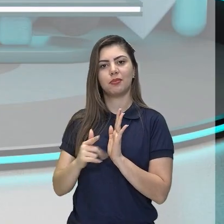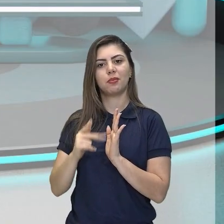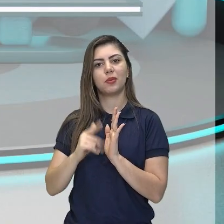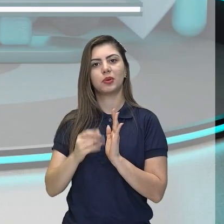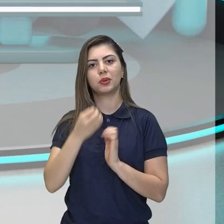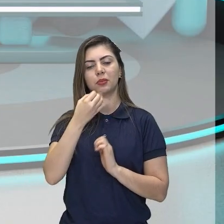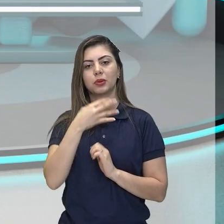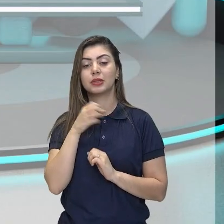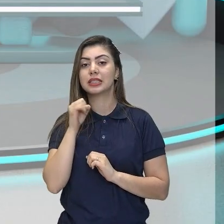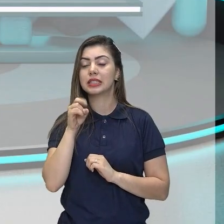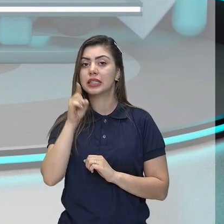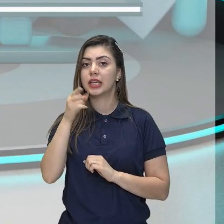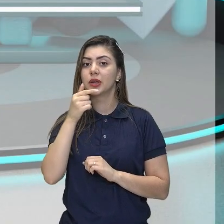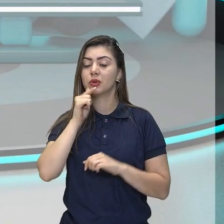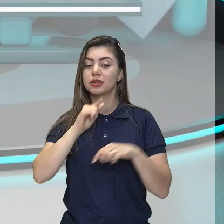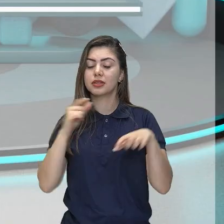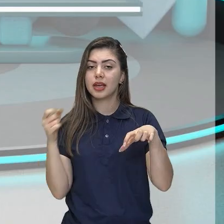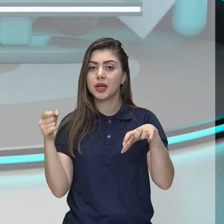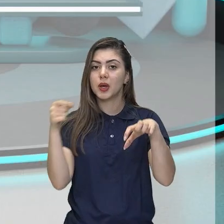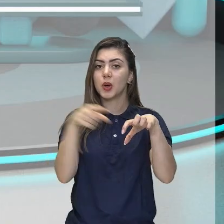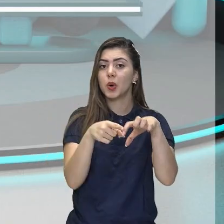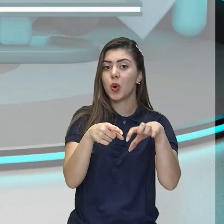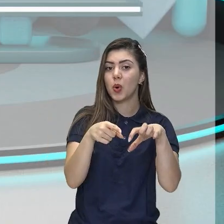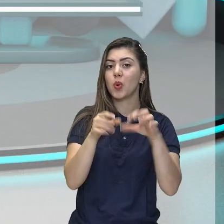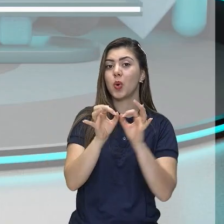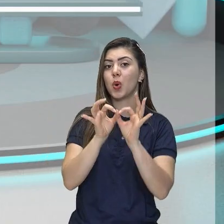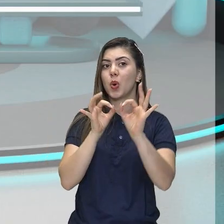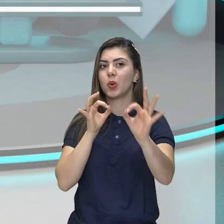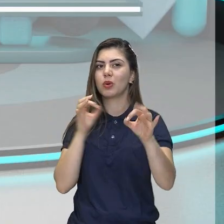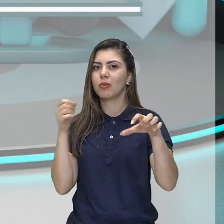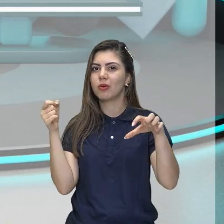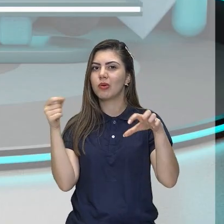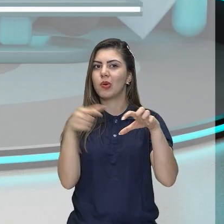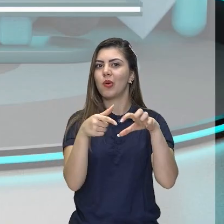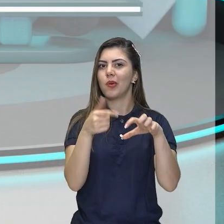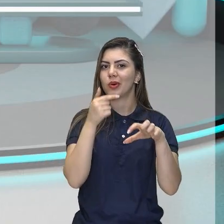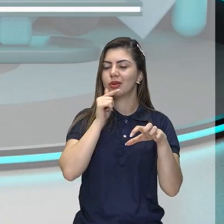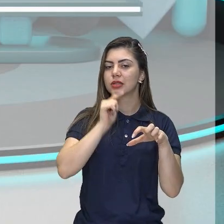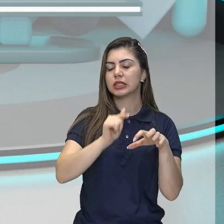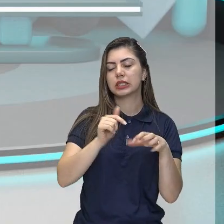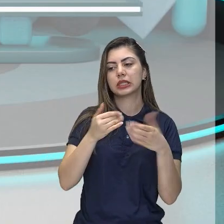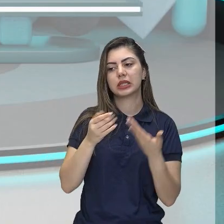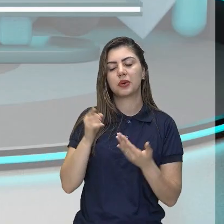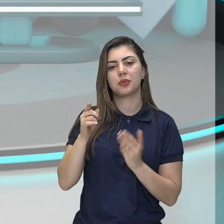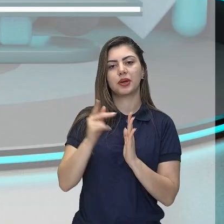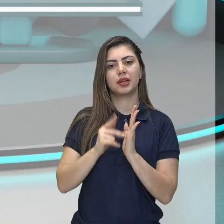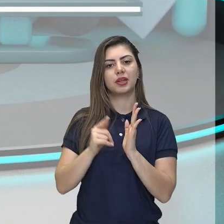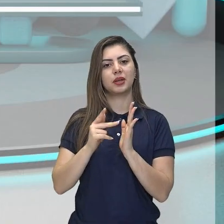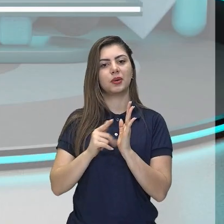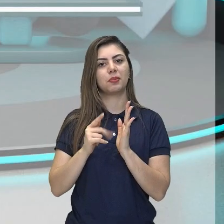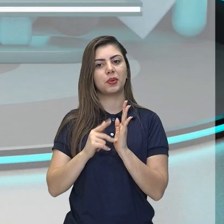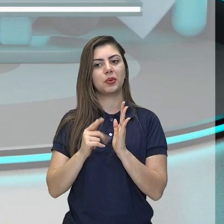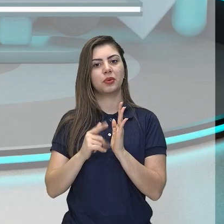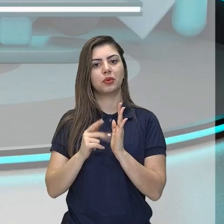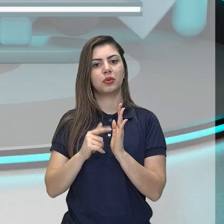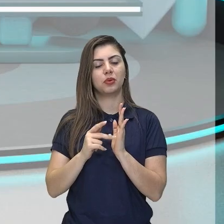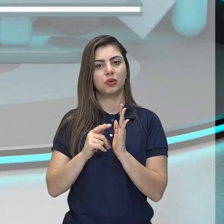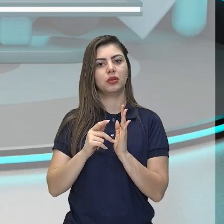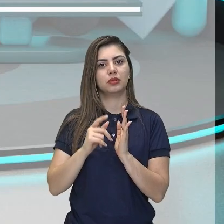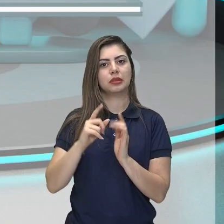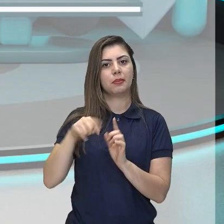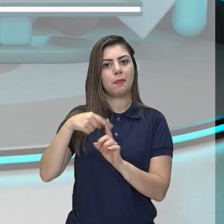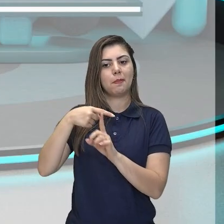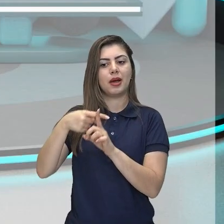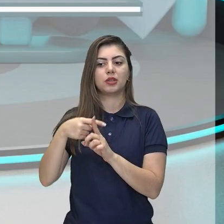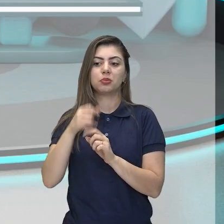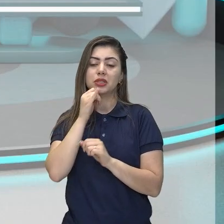fazer o feito de arremessar ou chutar a bola e fez lá um gol. Aí, o ponto dele pode valer a mais, pode valer